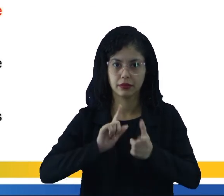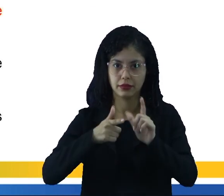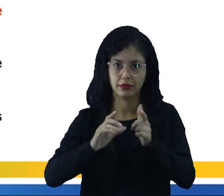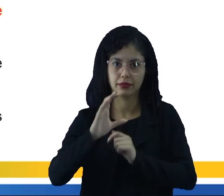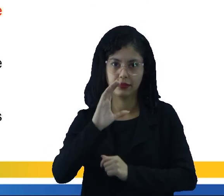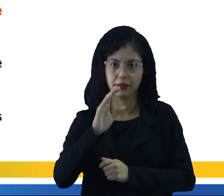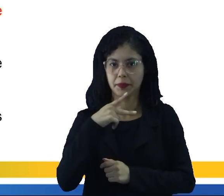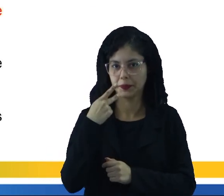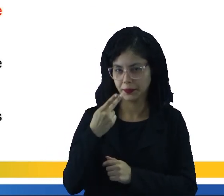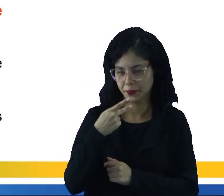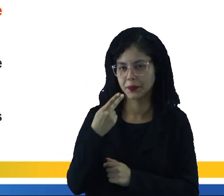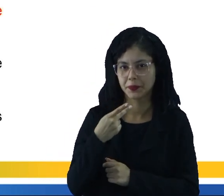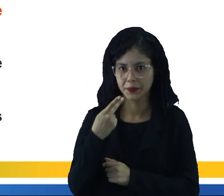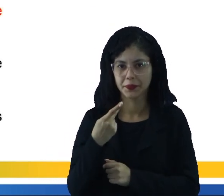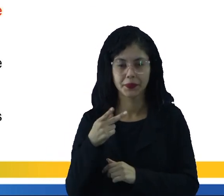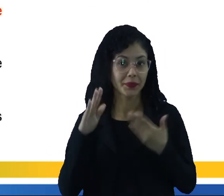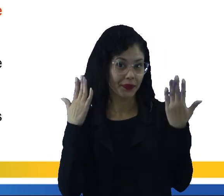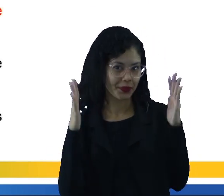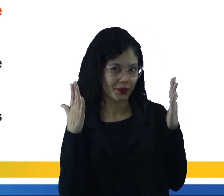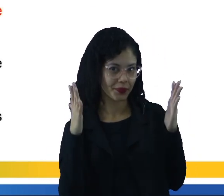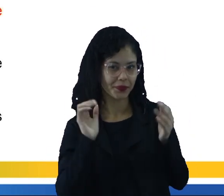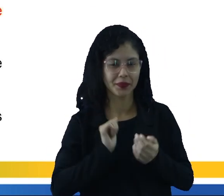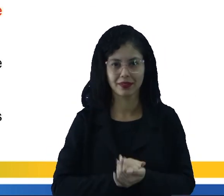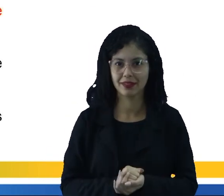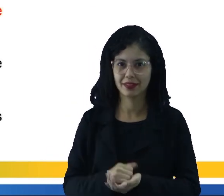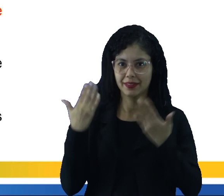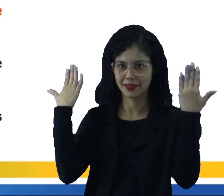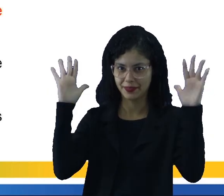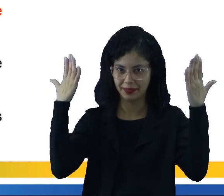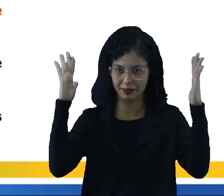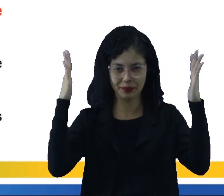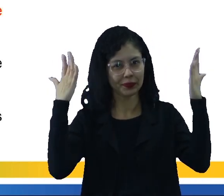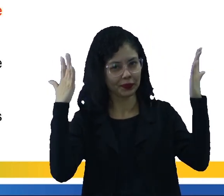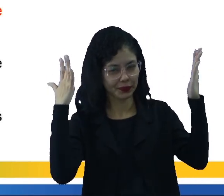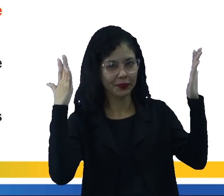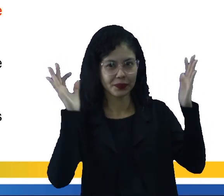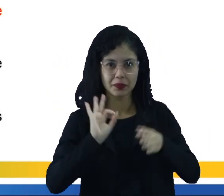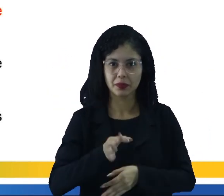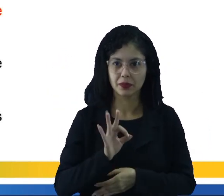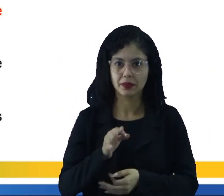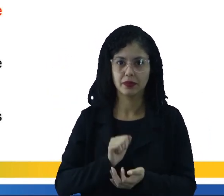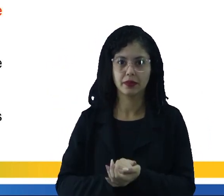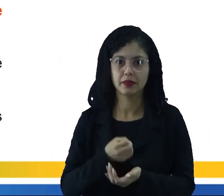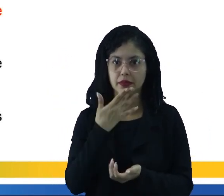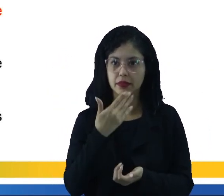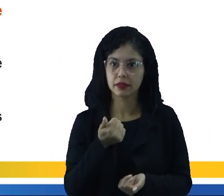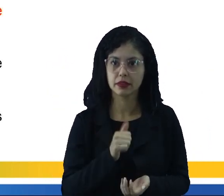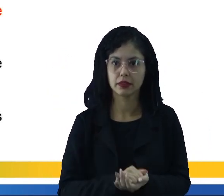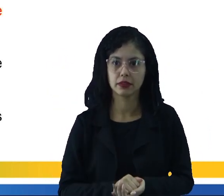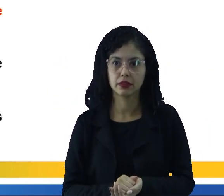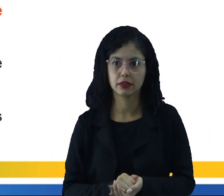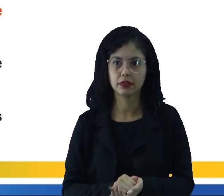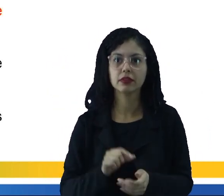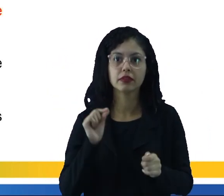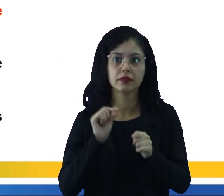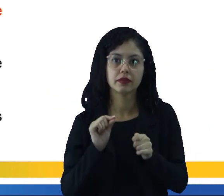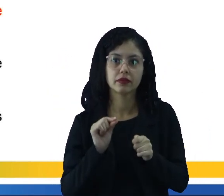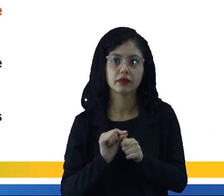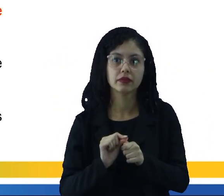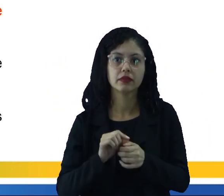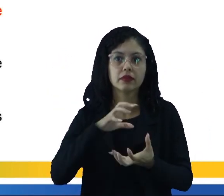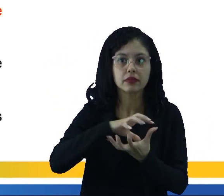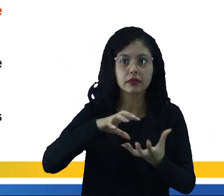Se você disse que a resposta correta é a letra C, tá certo! Muito bem! A forma